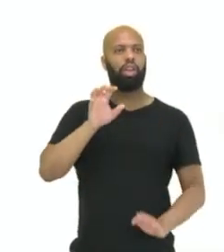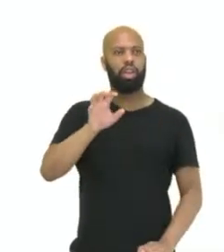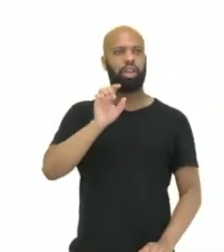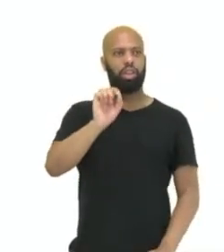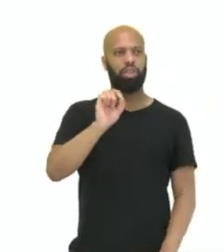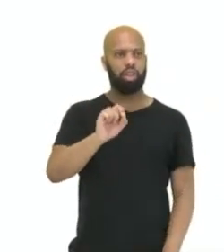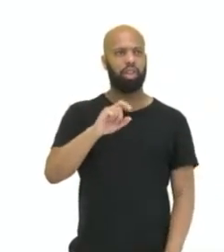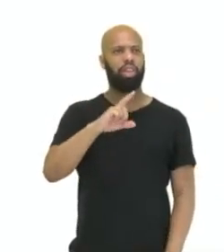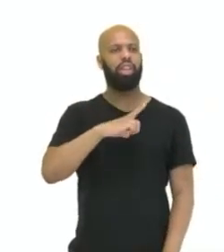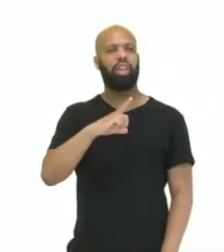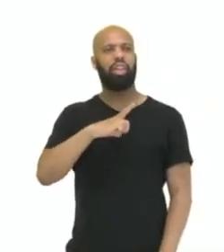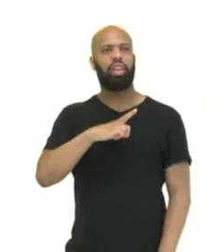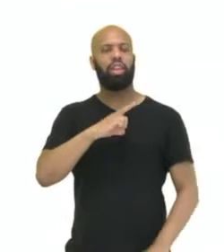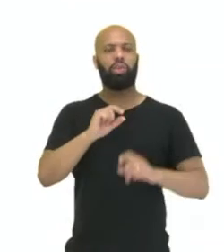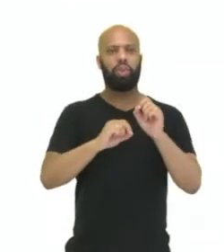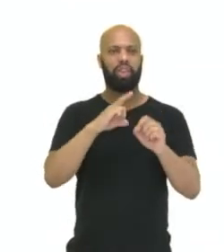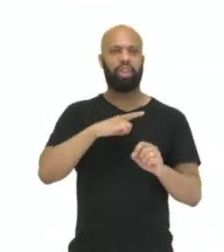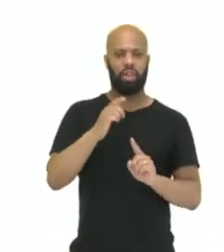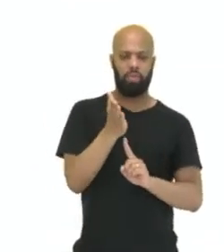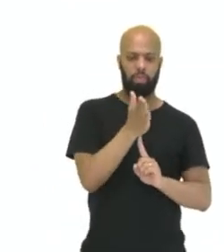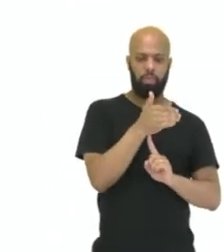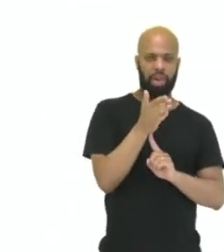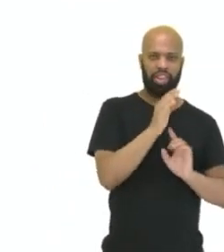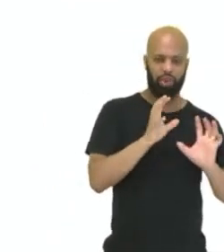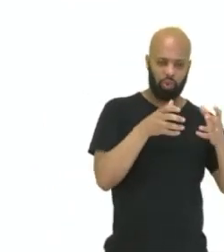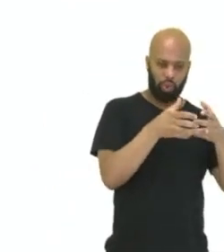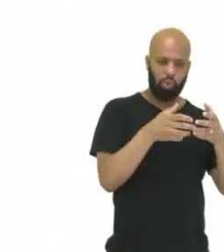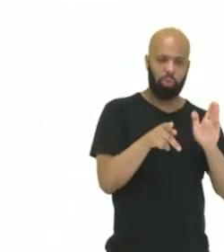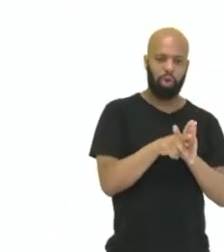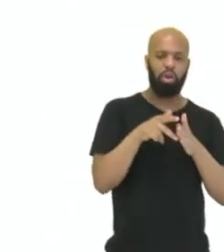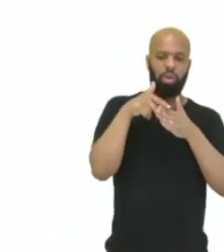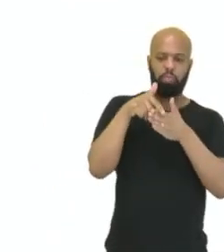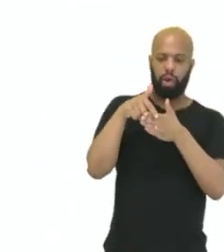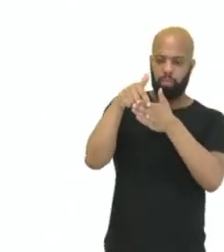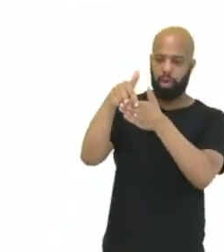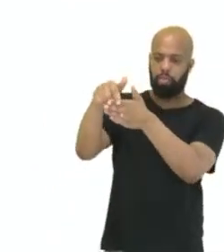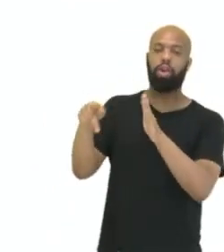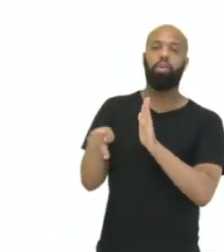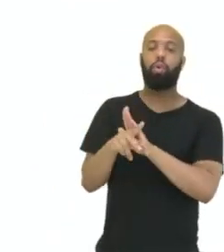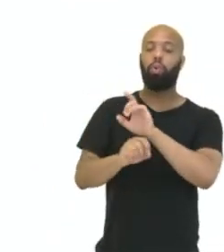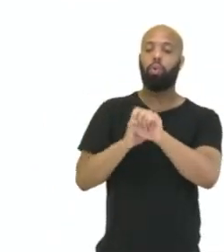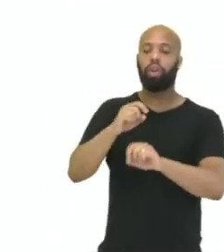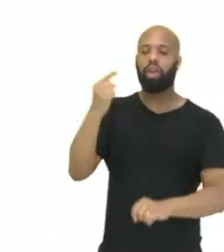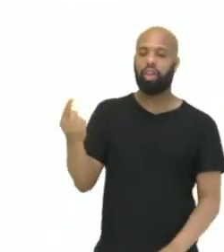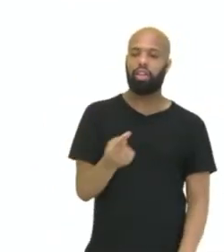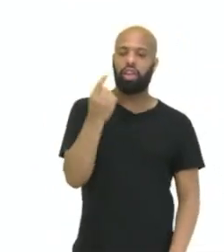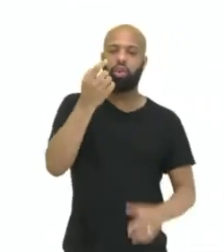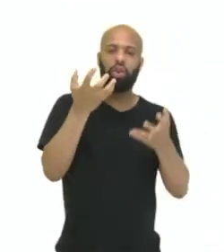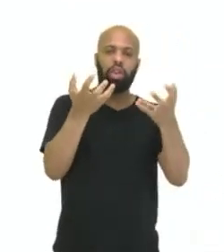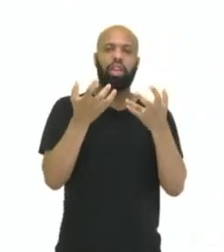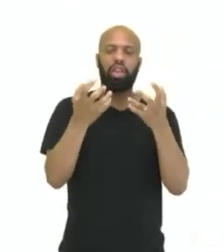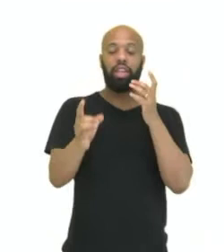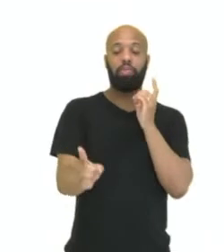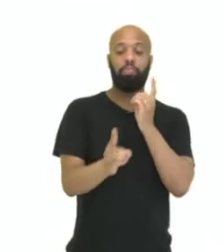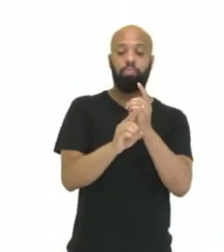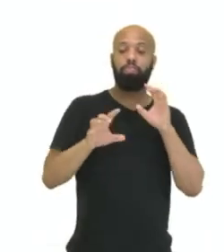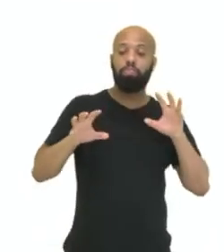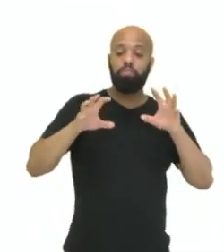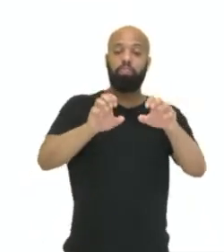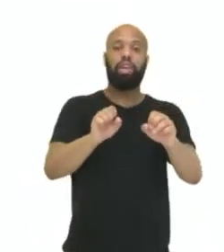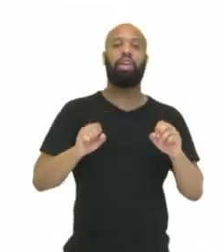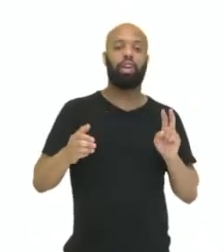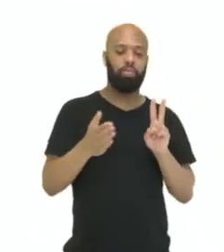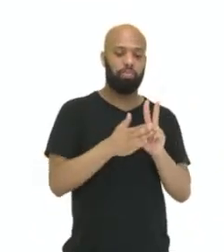a saída das bandeiras, dos bandeirantes que vão para o interior em busca de índios,